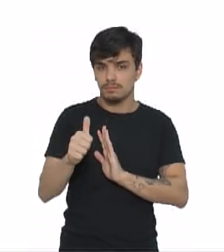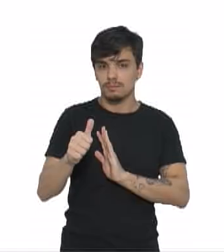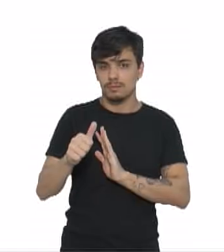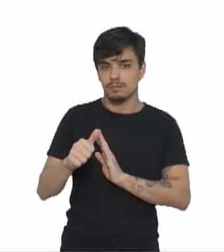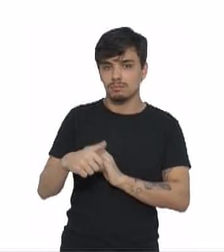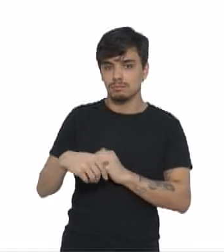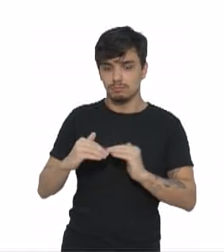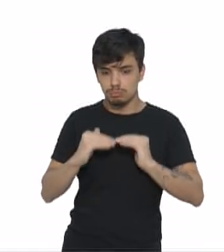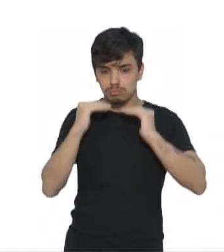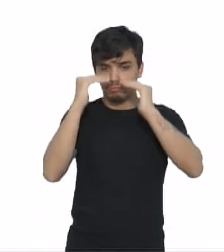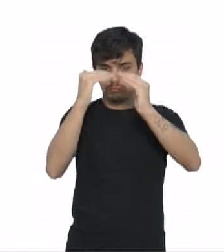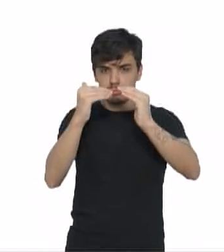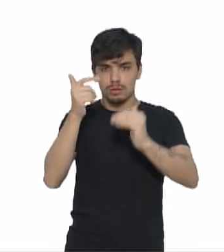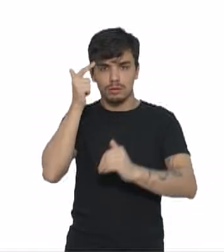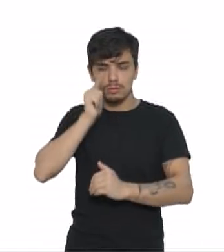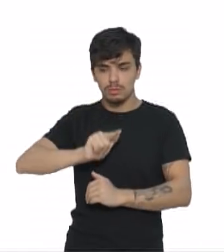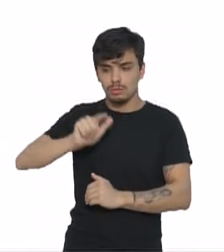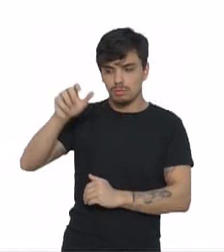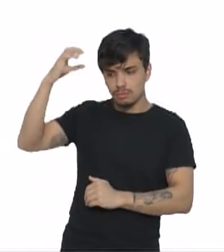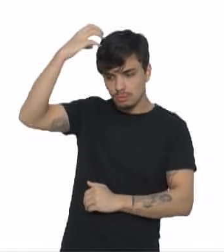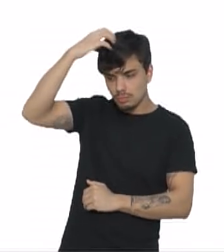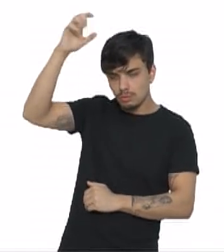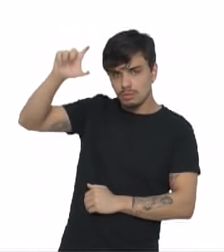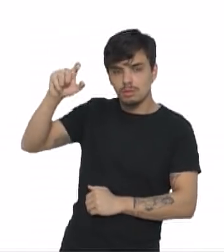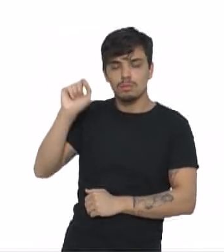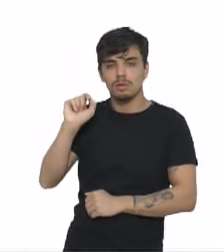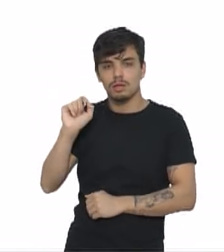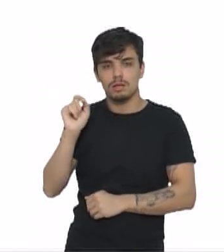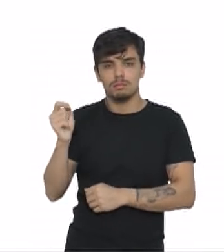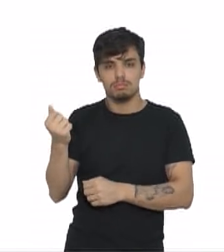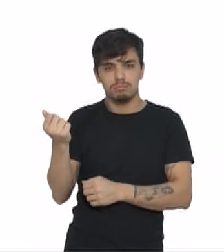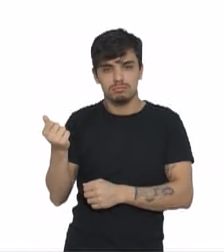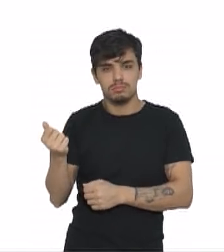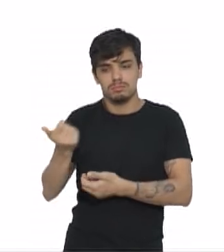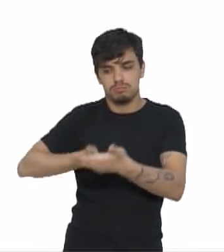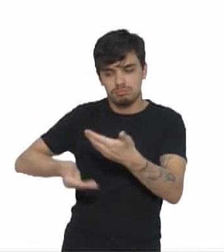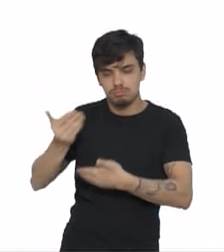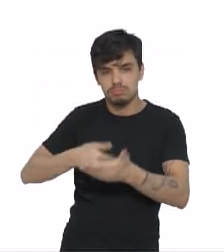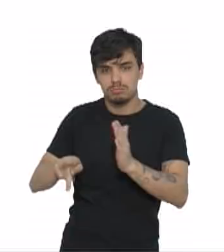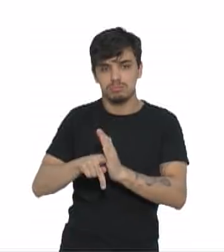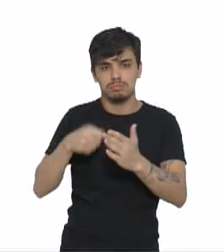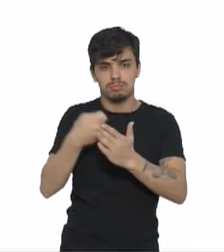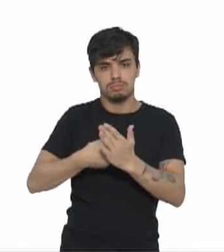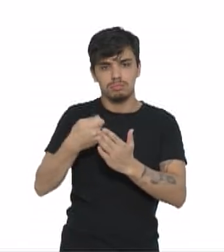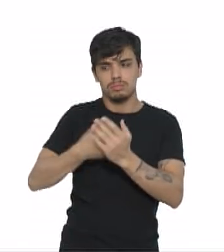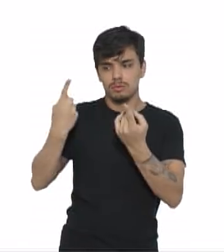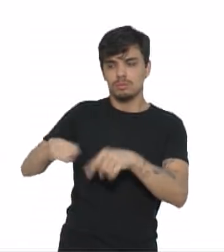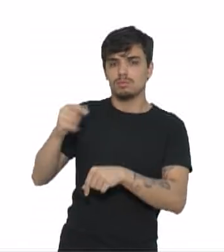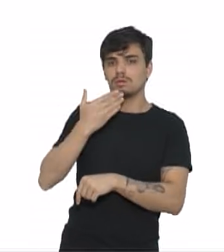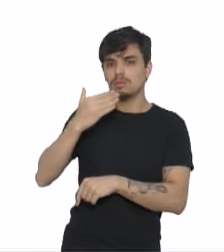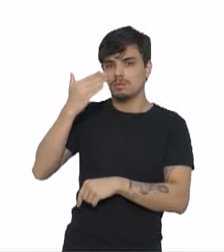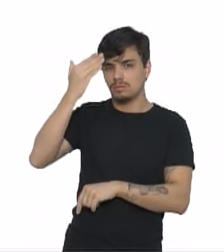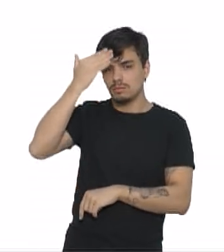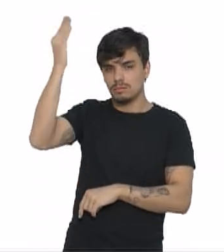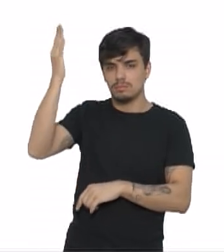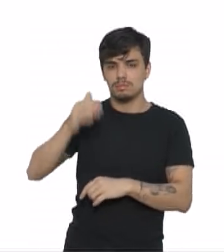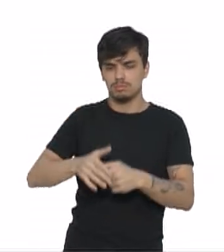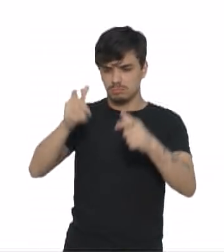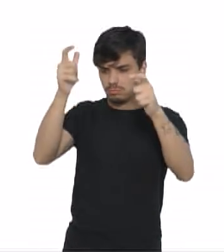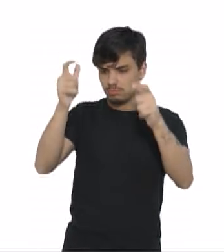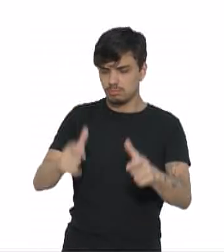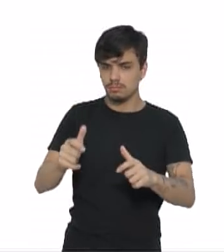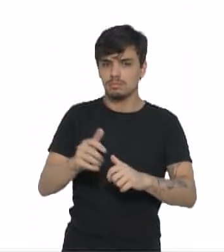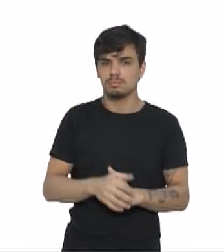ganhou, eu também queria, do rei de Leão e Castela como recompensa por sua participação na luta contra os árabes. Uma faixa de terra.